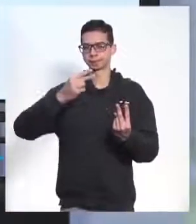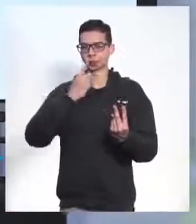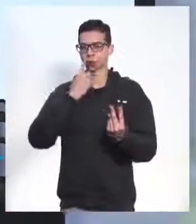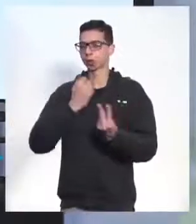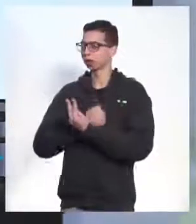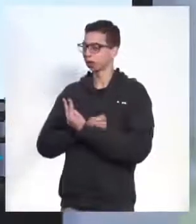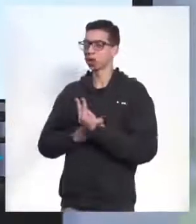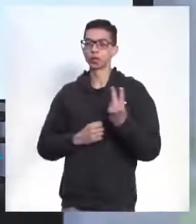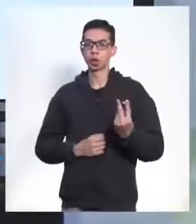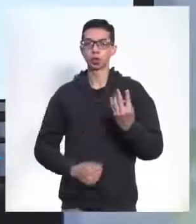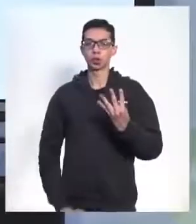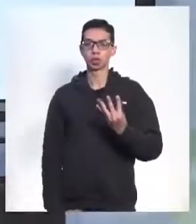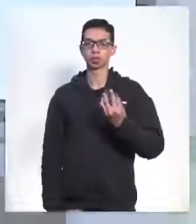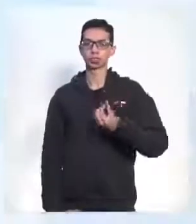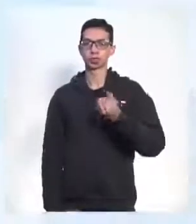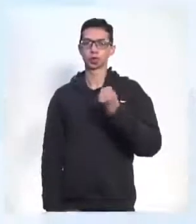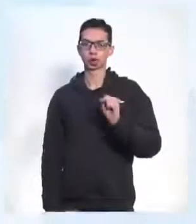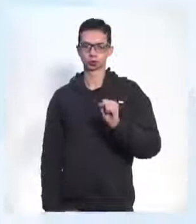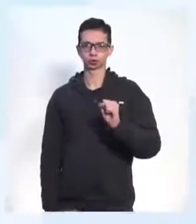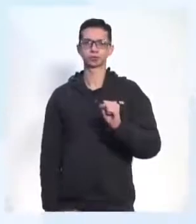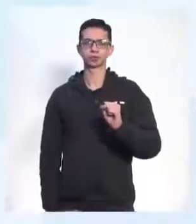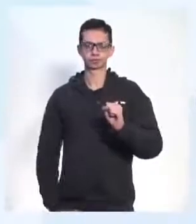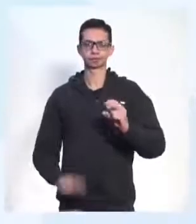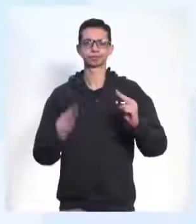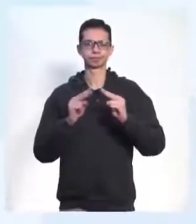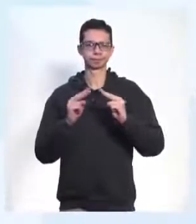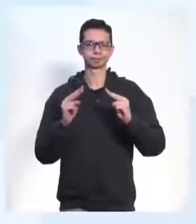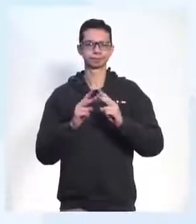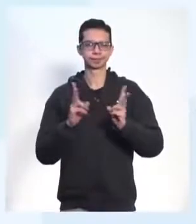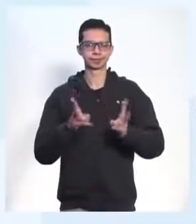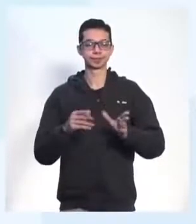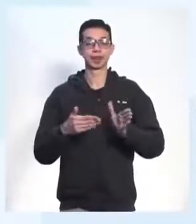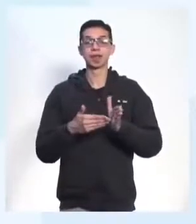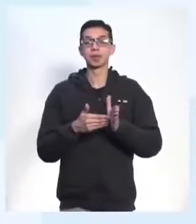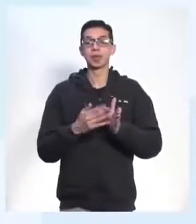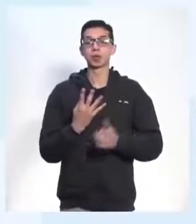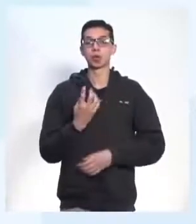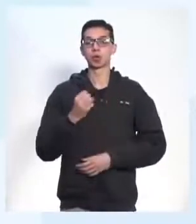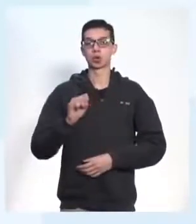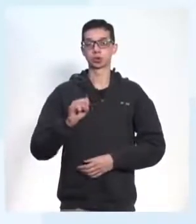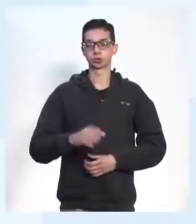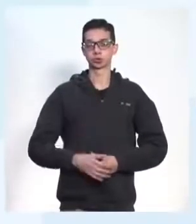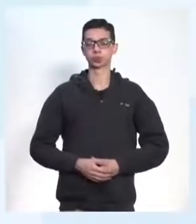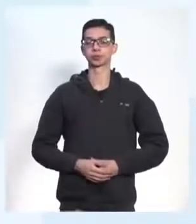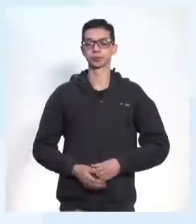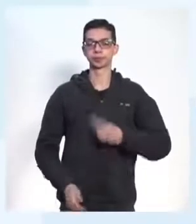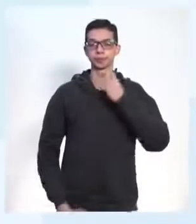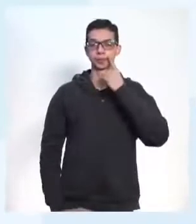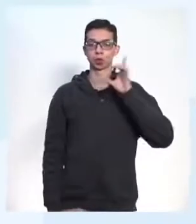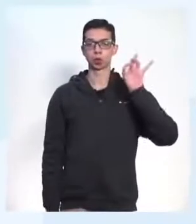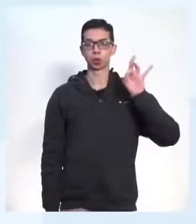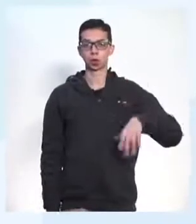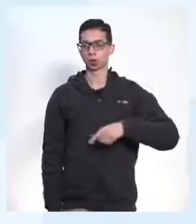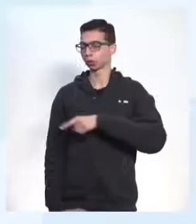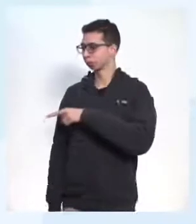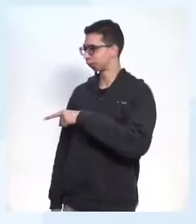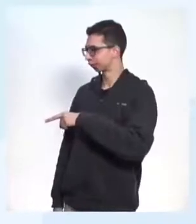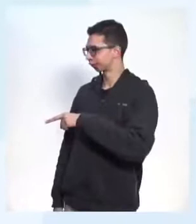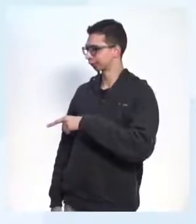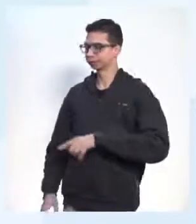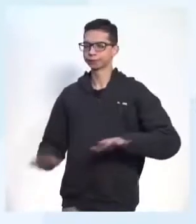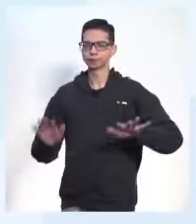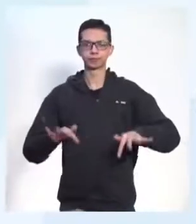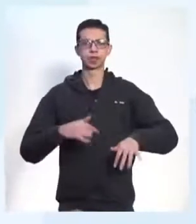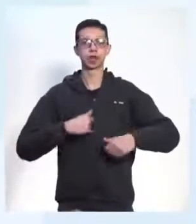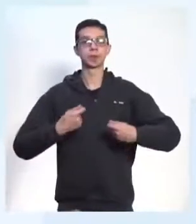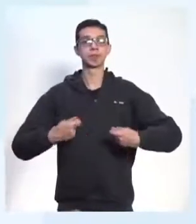8, até o final lá. Então, por exemplo, até o 48, até o último termo ali, que é onde termina. Aí eu tenho que pegar os